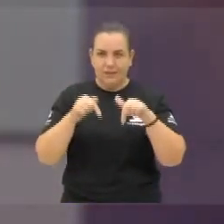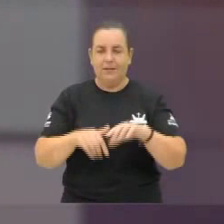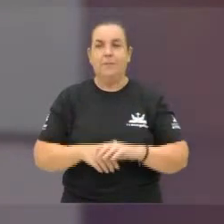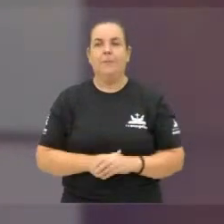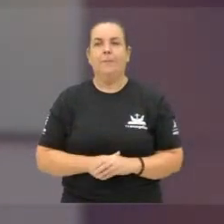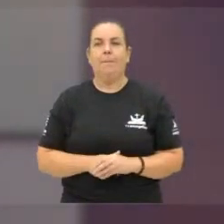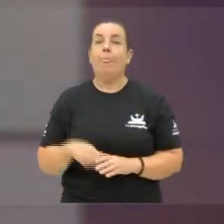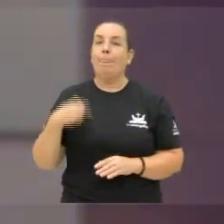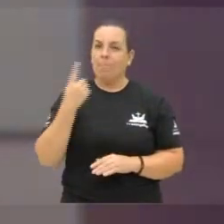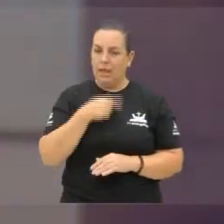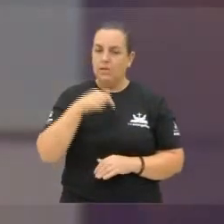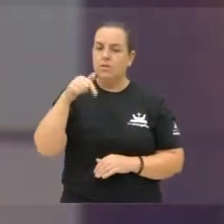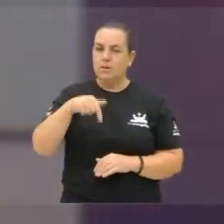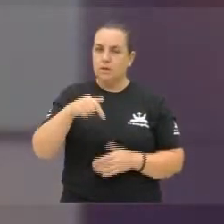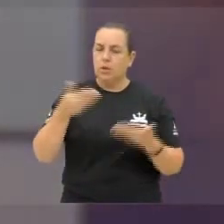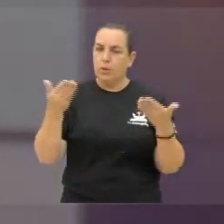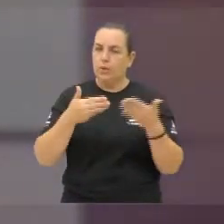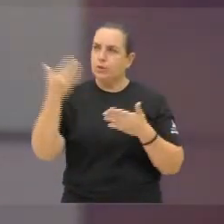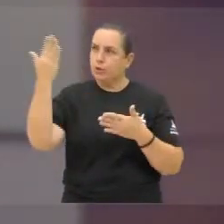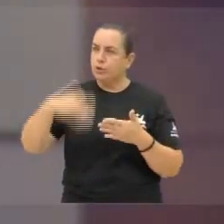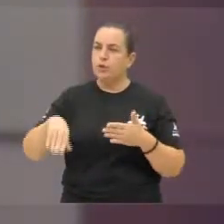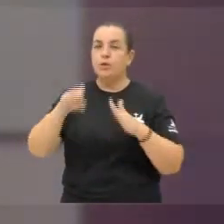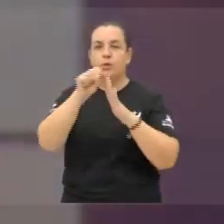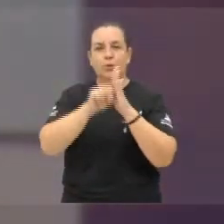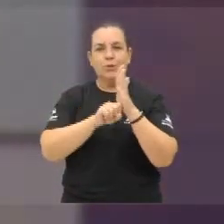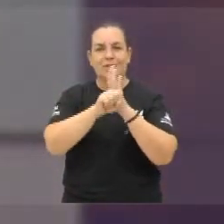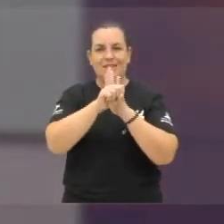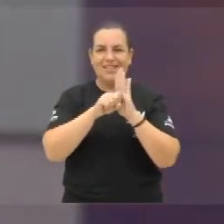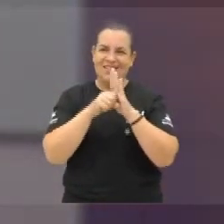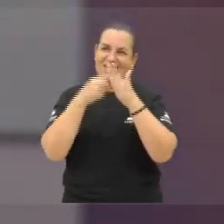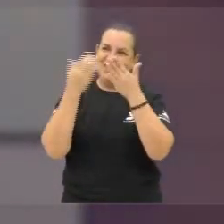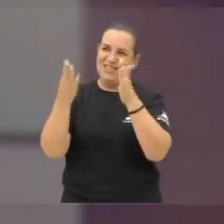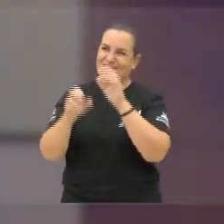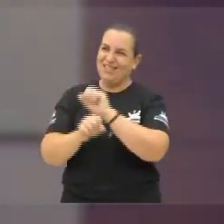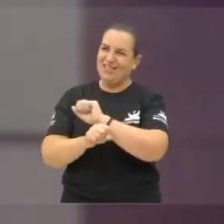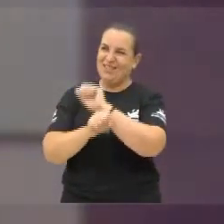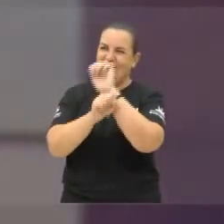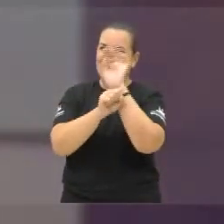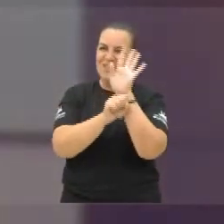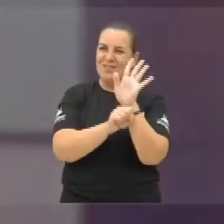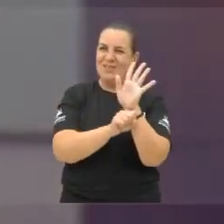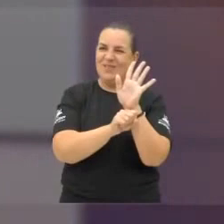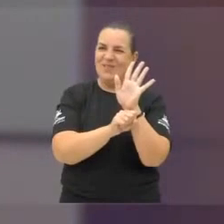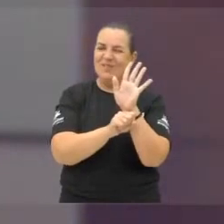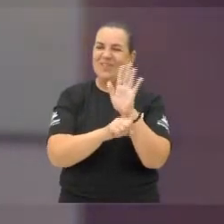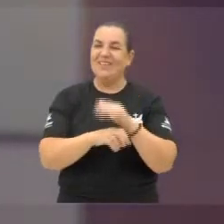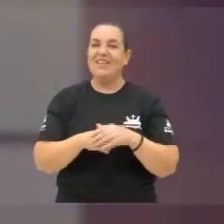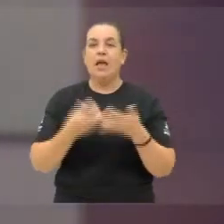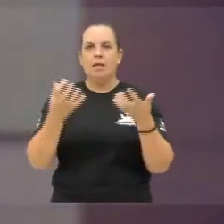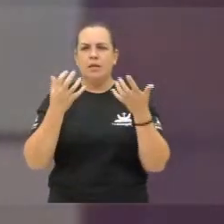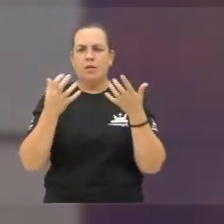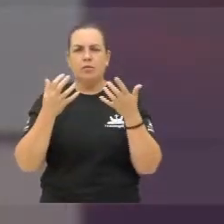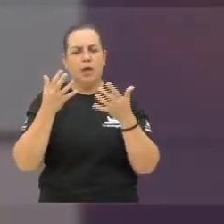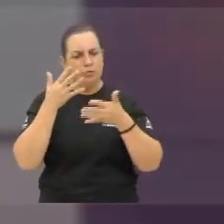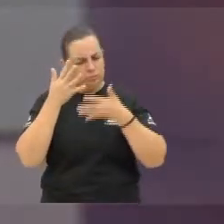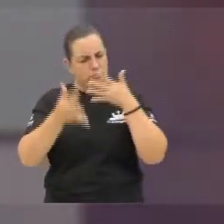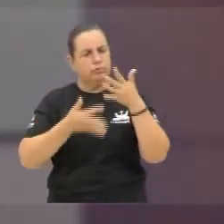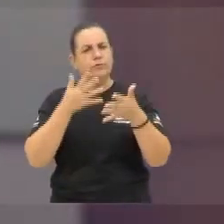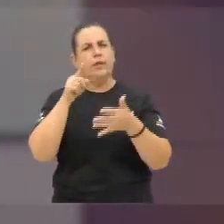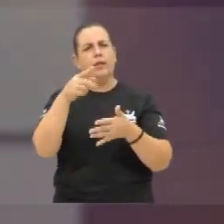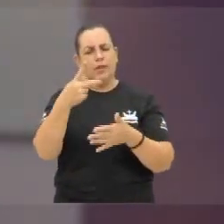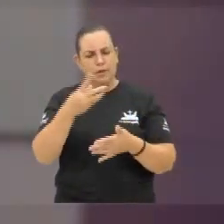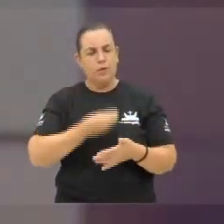E nós estamos aqui hoje diante do Santíssimo Sacramento. E eu quero declarar que na sua